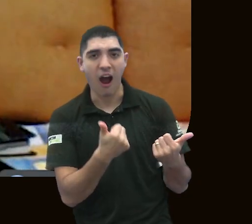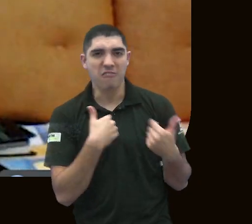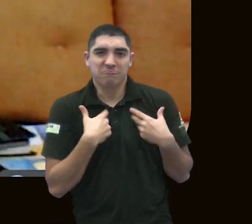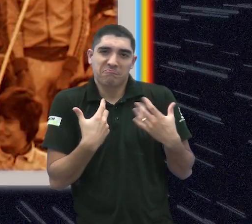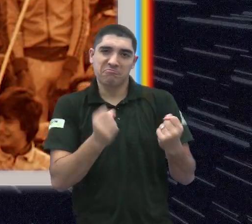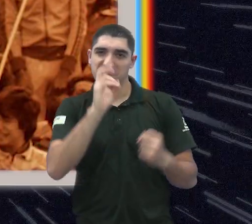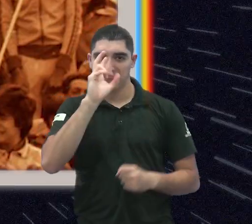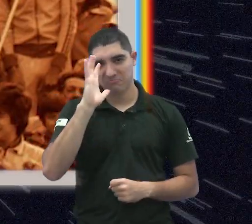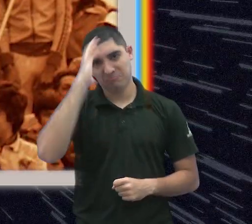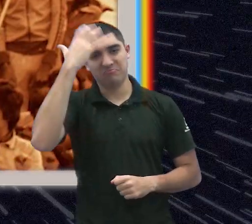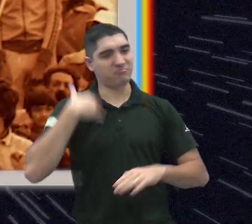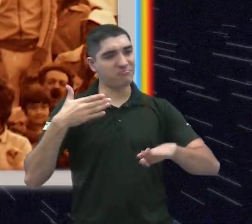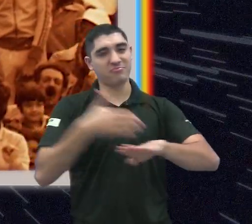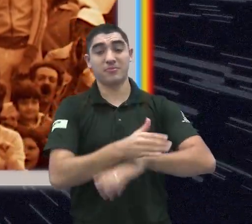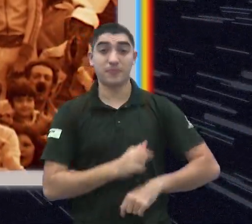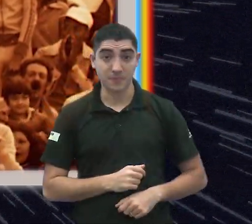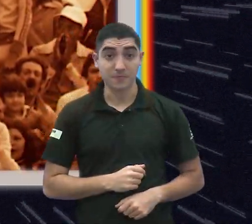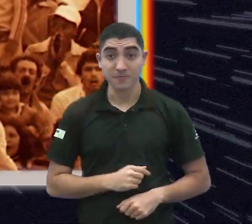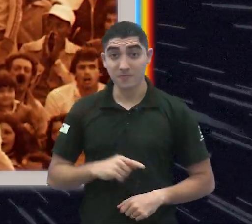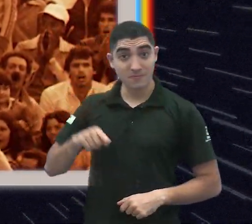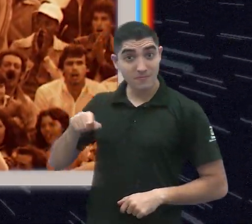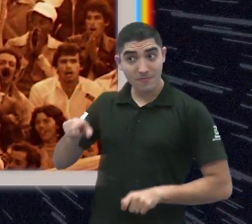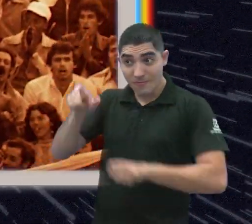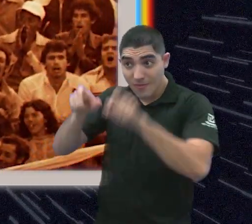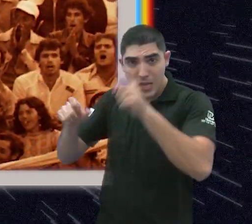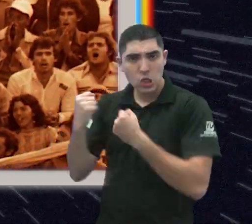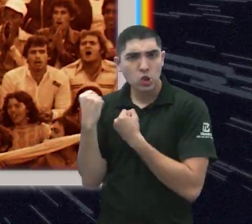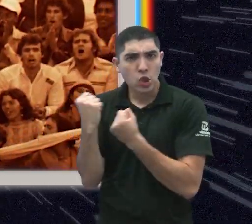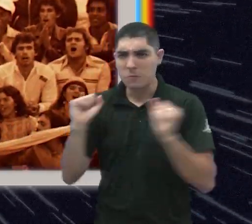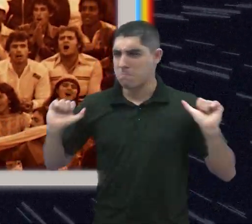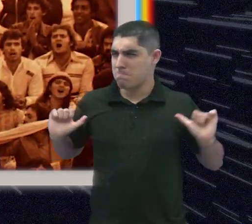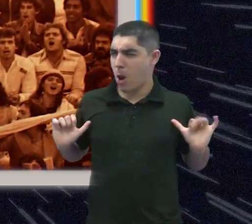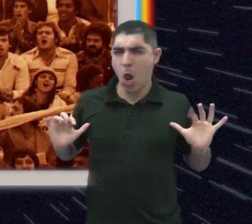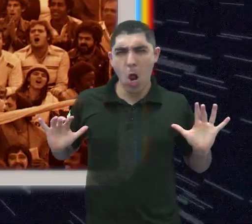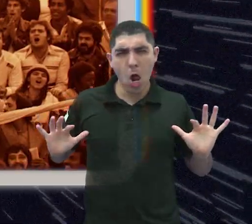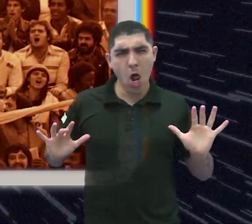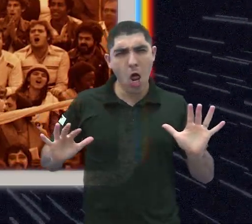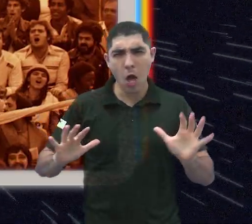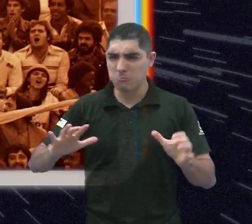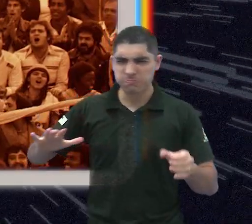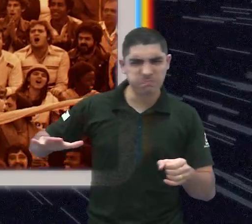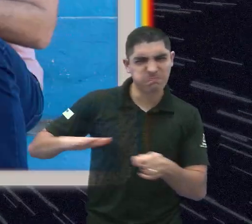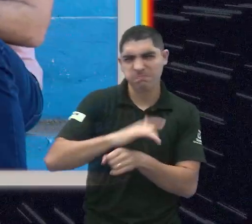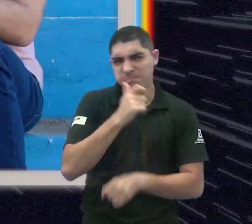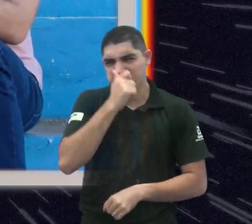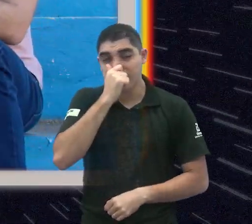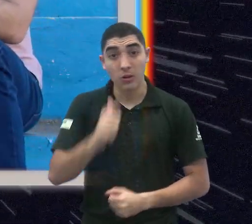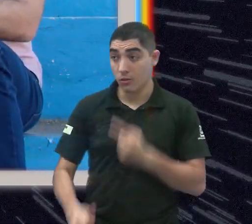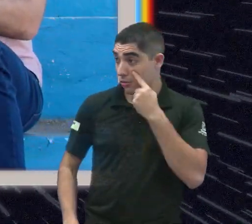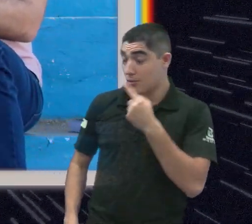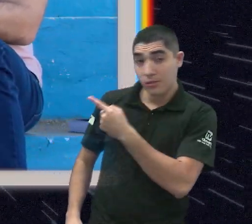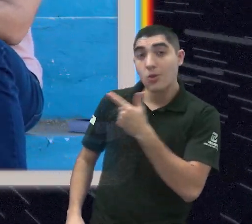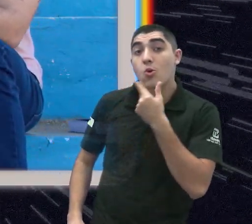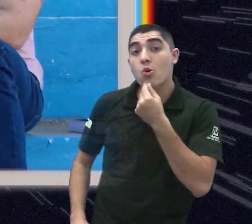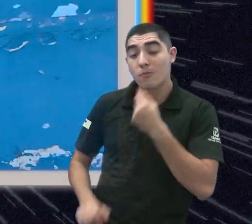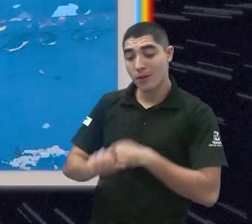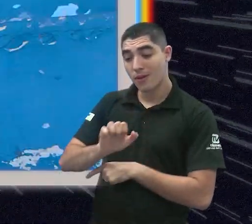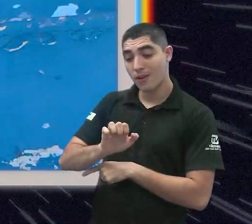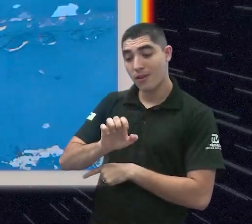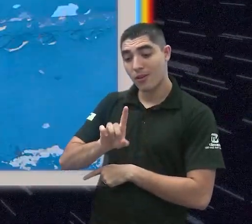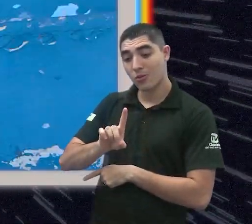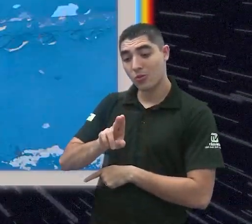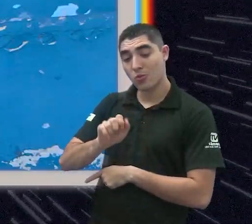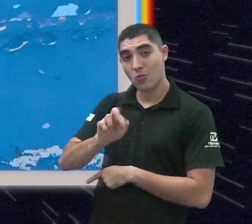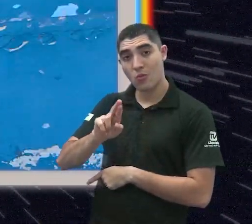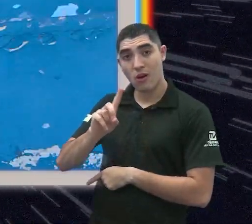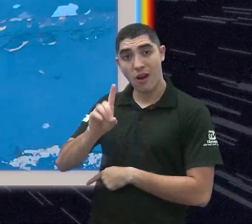boa. Nas arquibancadas, os torcedores da Águia do Vale ocuparam todo o estádio. O Eduardo era um deles e